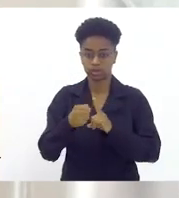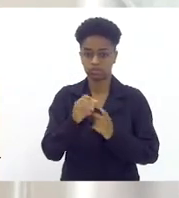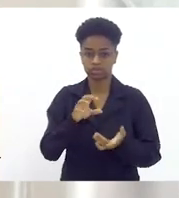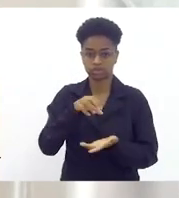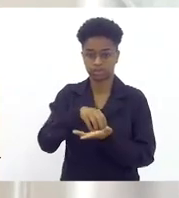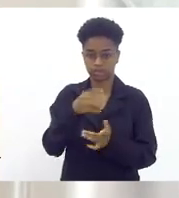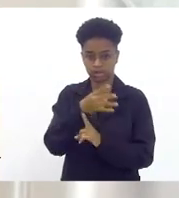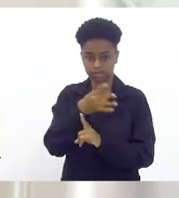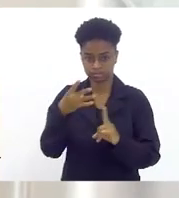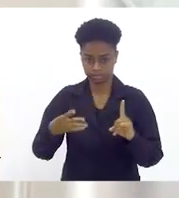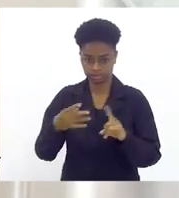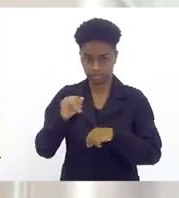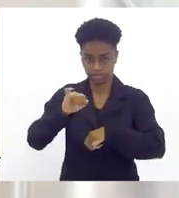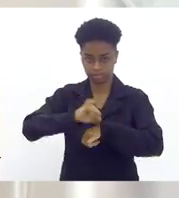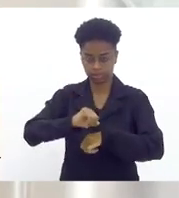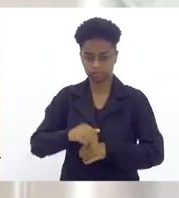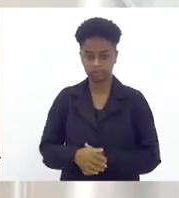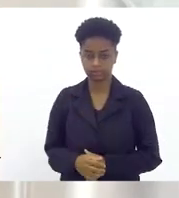Capital.